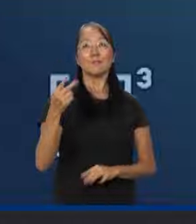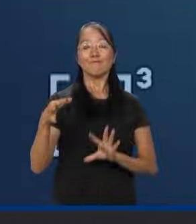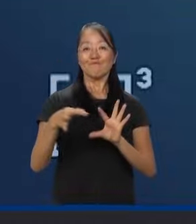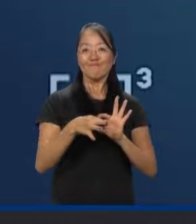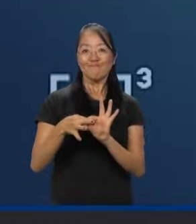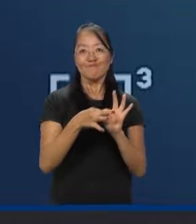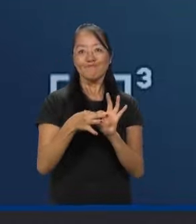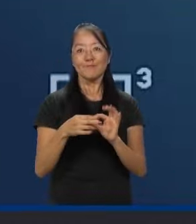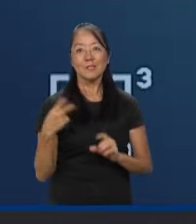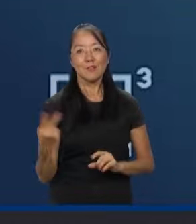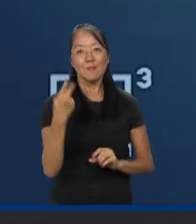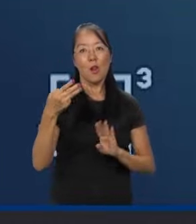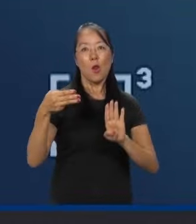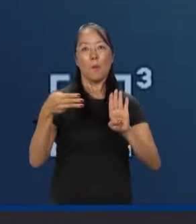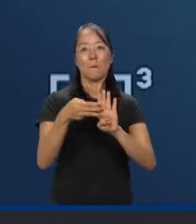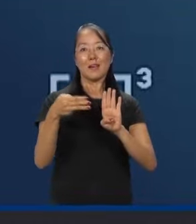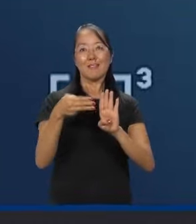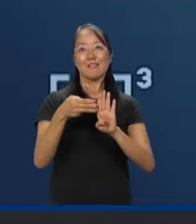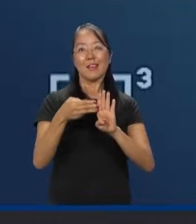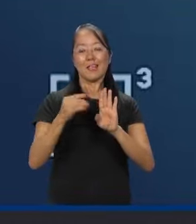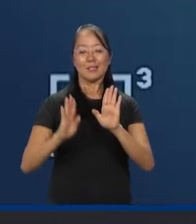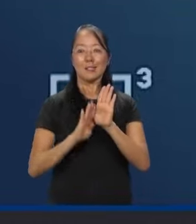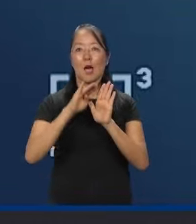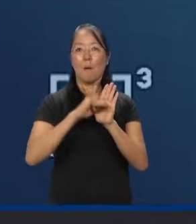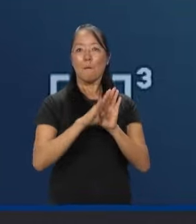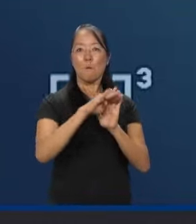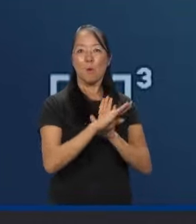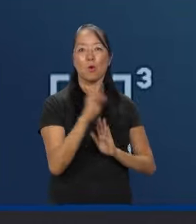Conexões de Valor da B3, a Bolsa do Brasil.